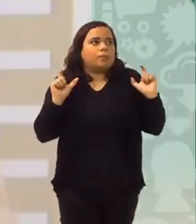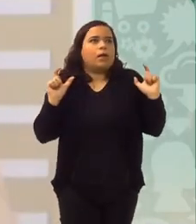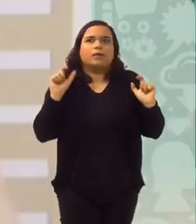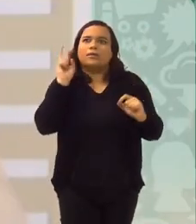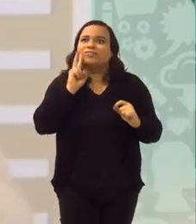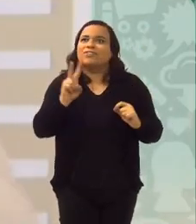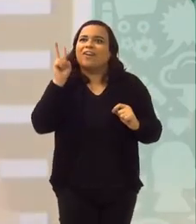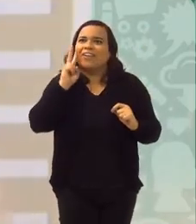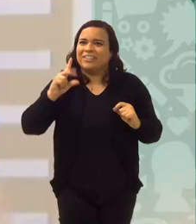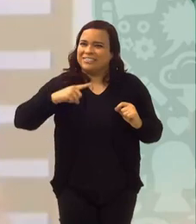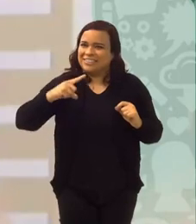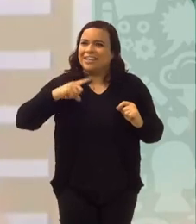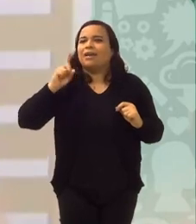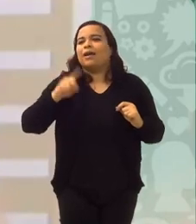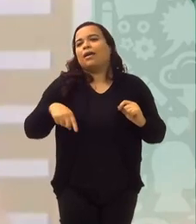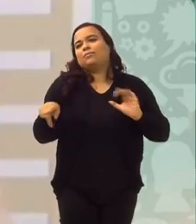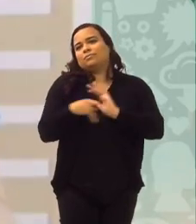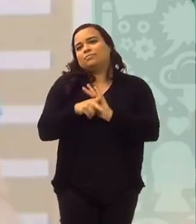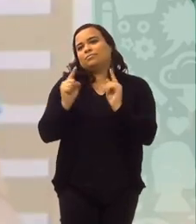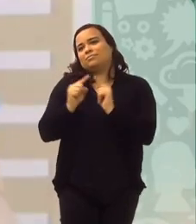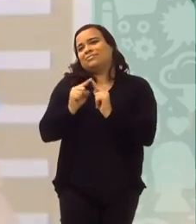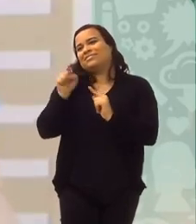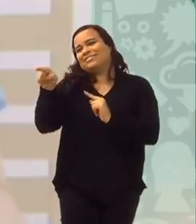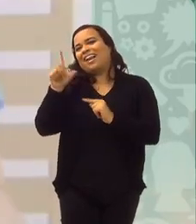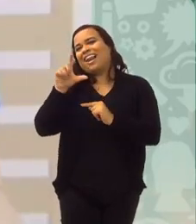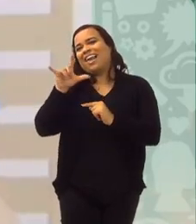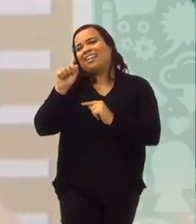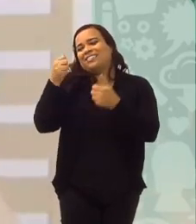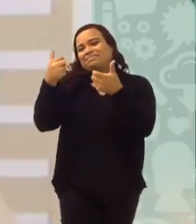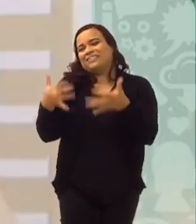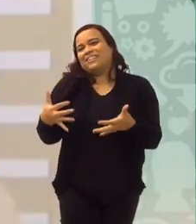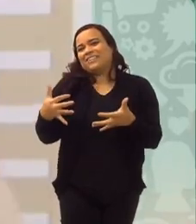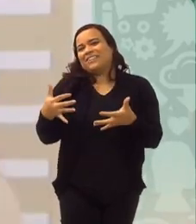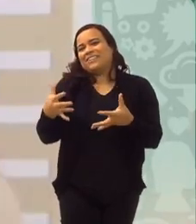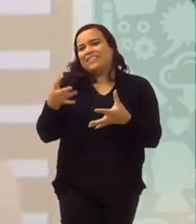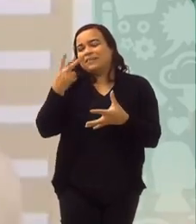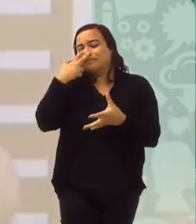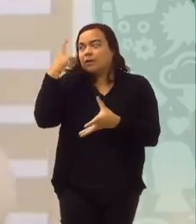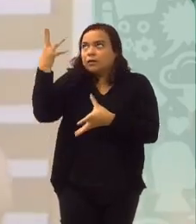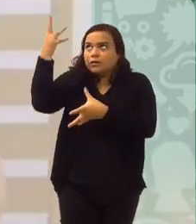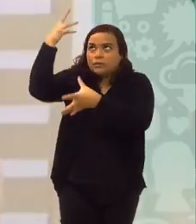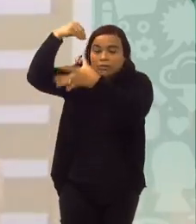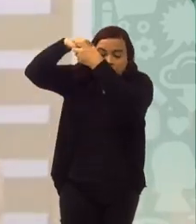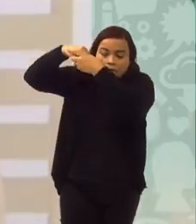que é desperto através das histórias, é o que Leila disse. Sabe,